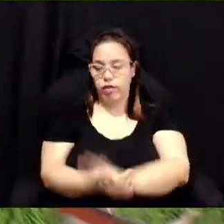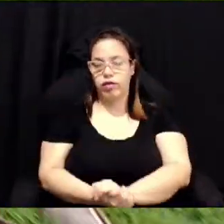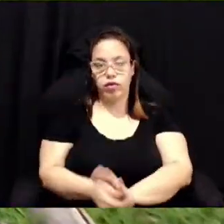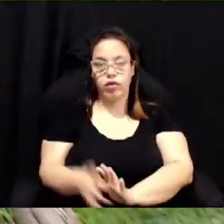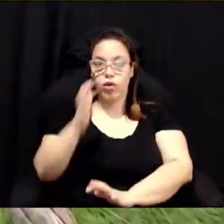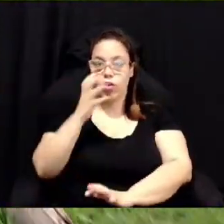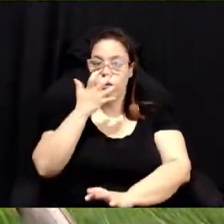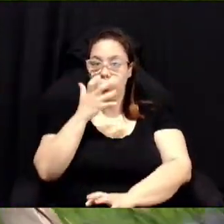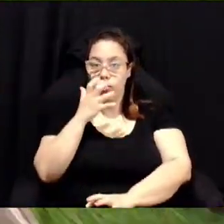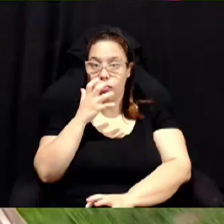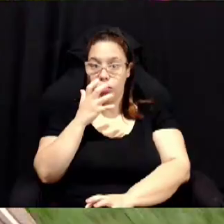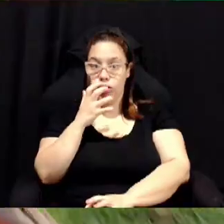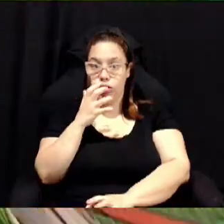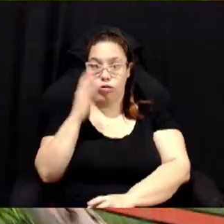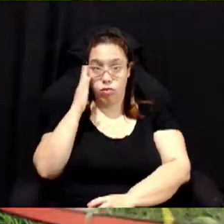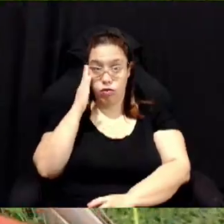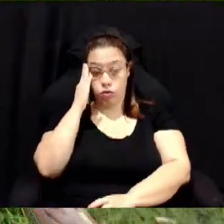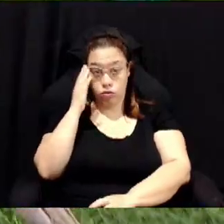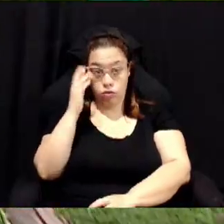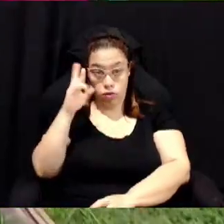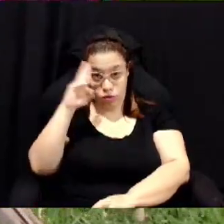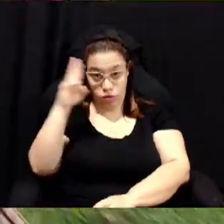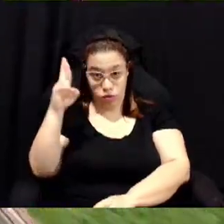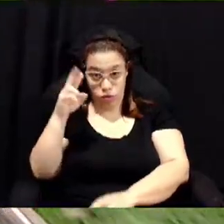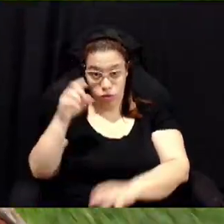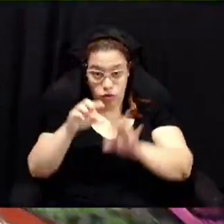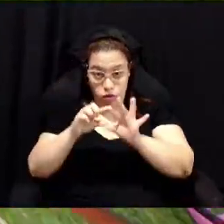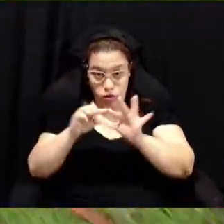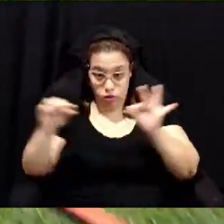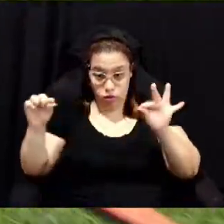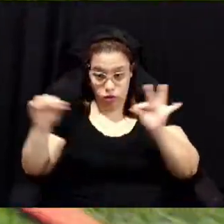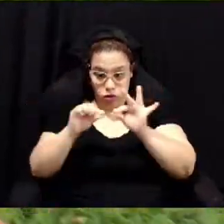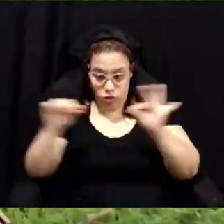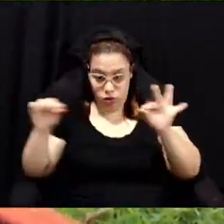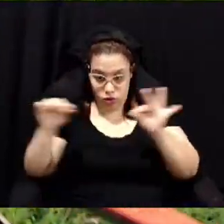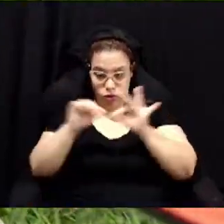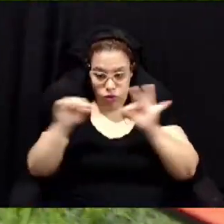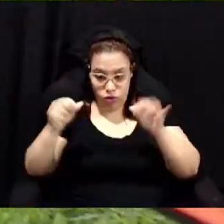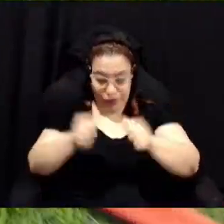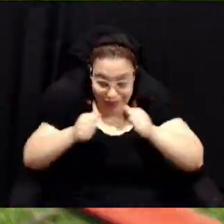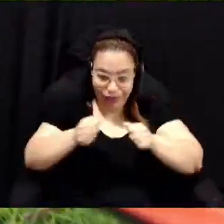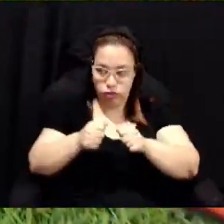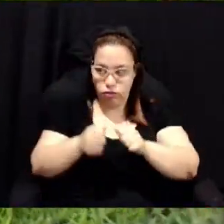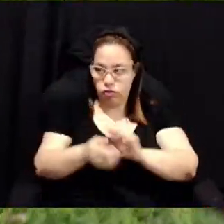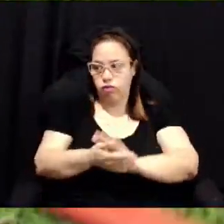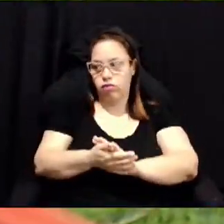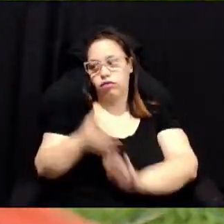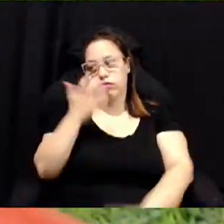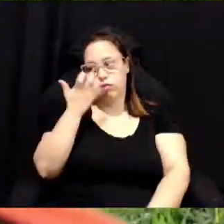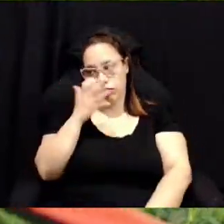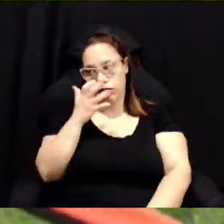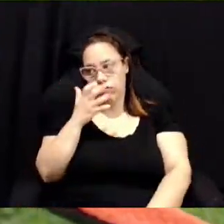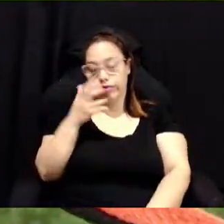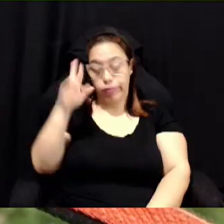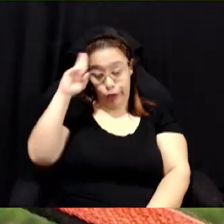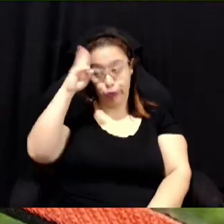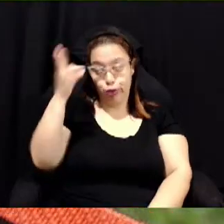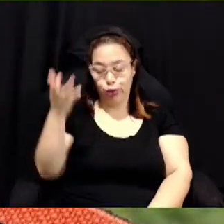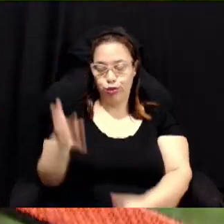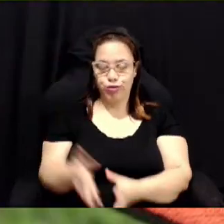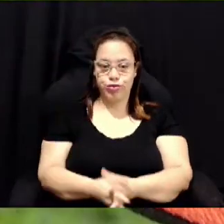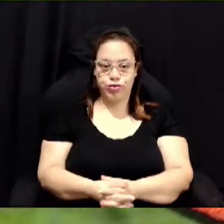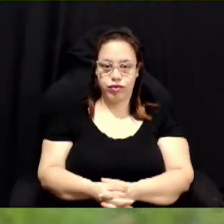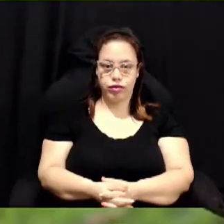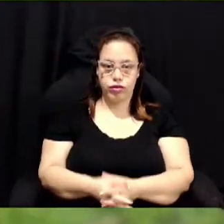e para o tutor, no caso, a guia elástica, ela ajuda também a não dar um tranco, nem no animal, nem no tutor, né? Por ela ser